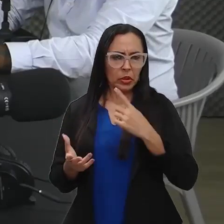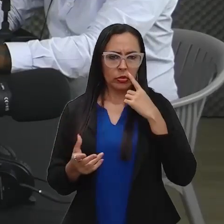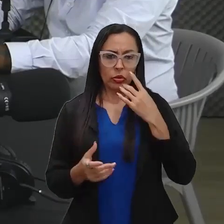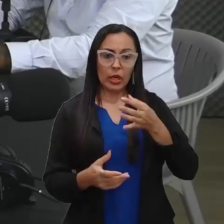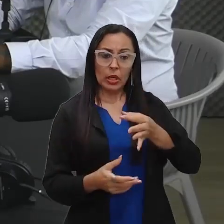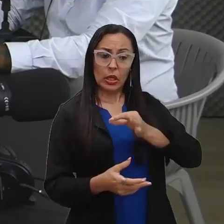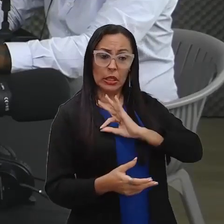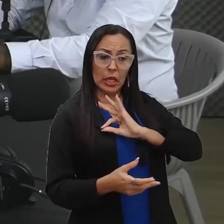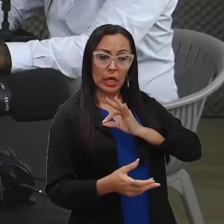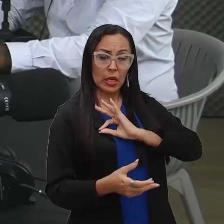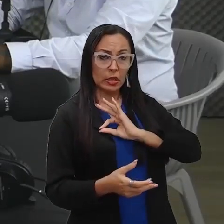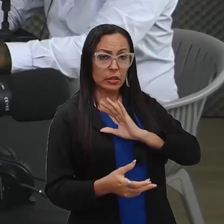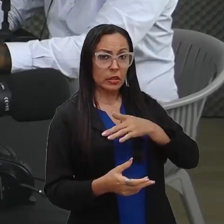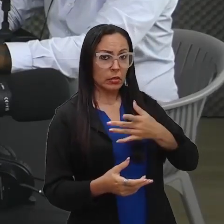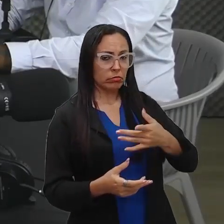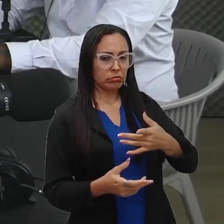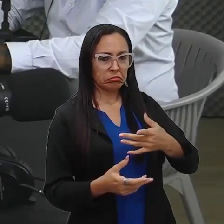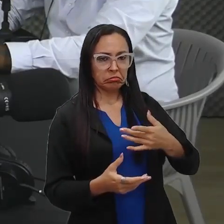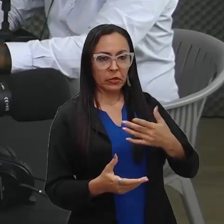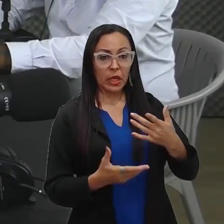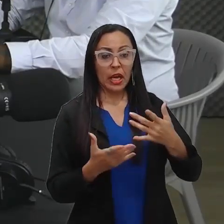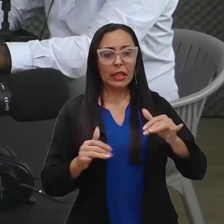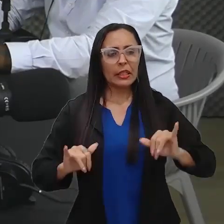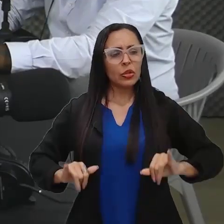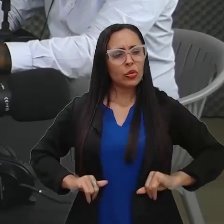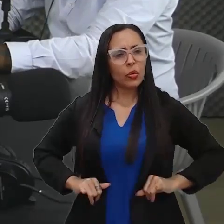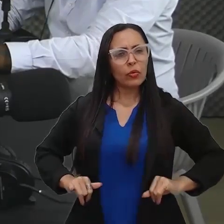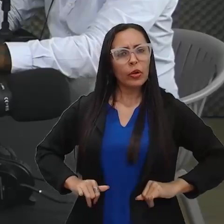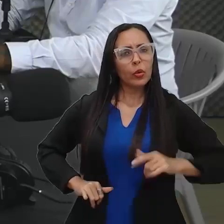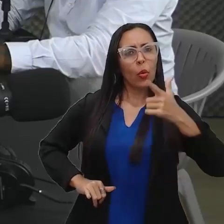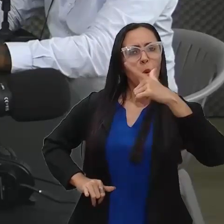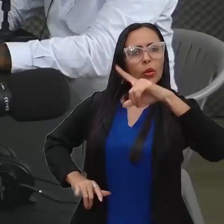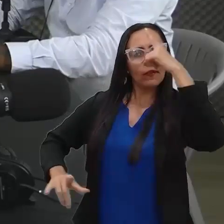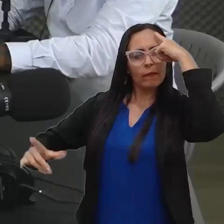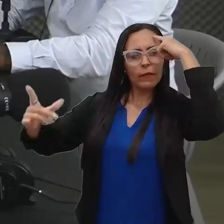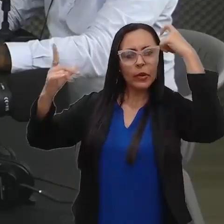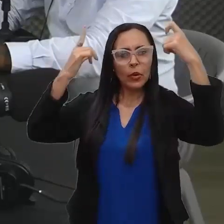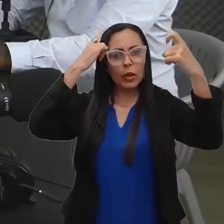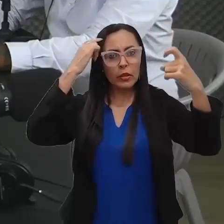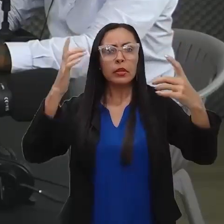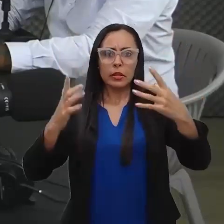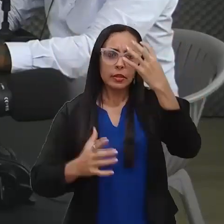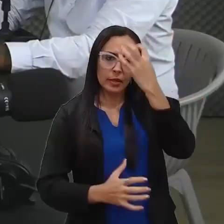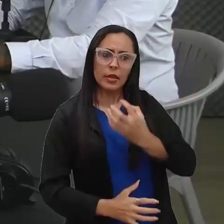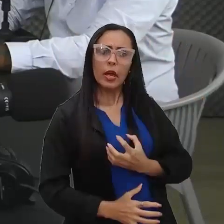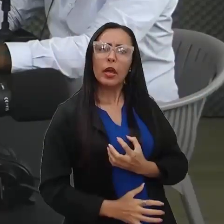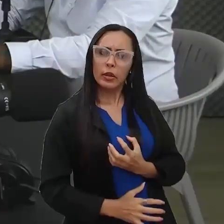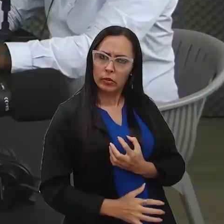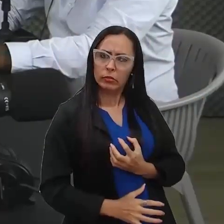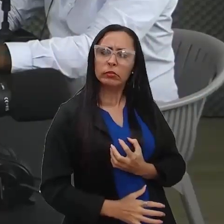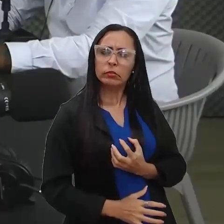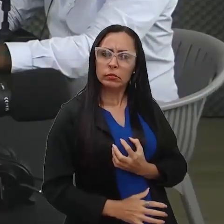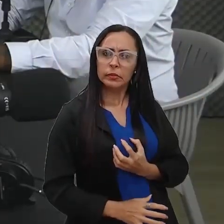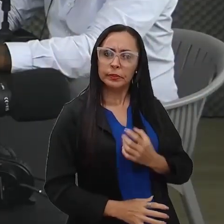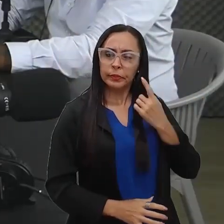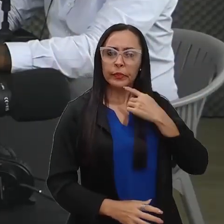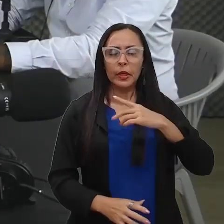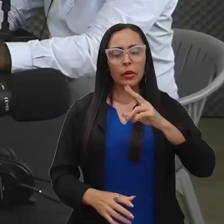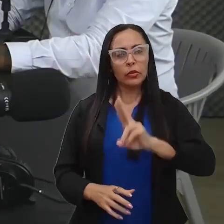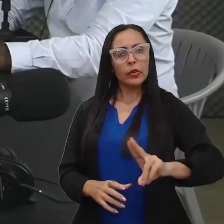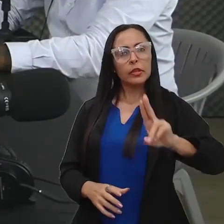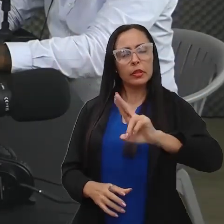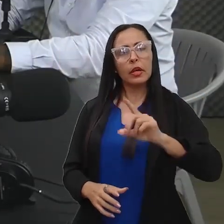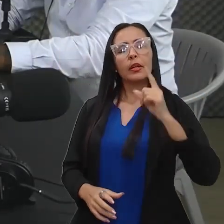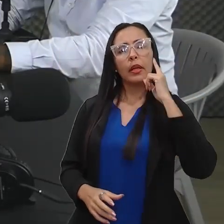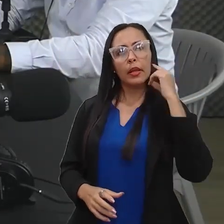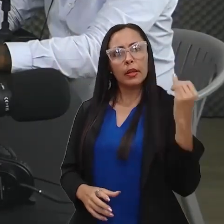delegacia, ela não é bem atendida. Então, ela está sofrendo uma outra violência. Isso é muito sério, Eduardo, né? Então, a universidade é importante